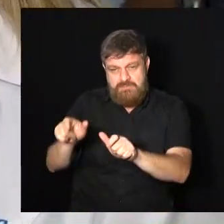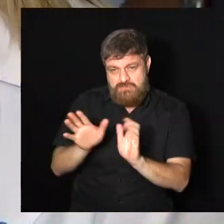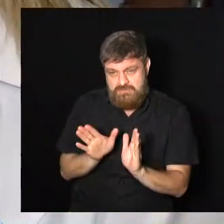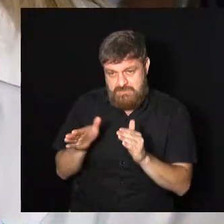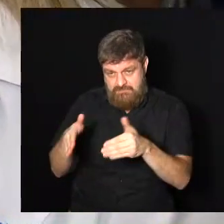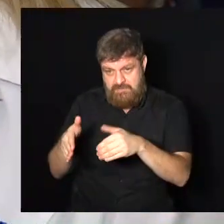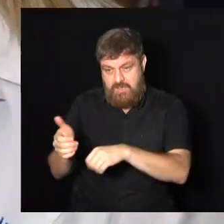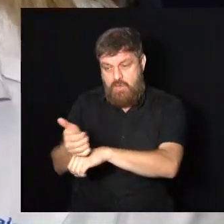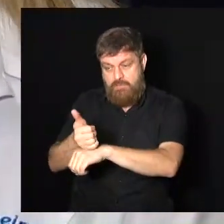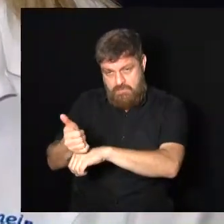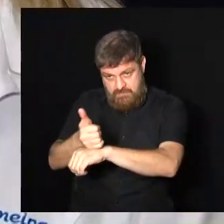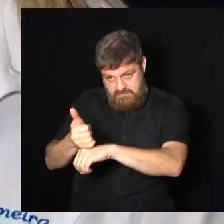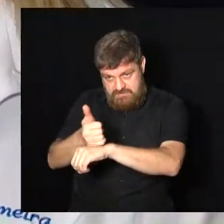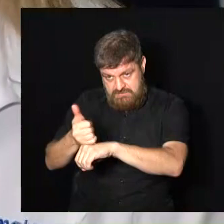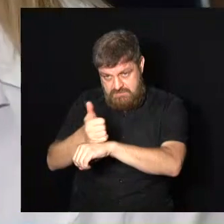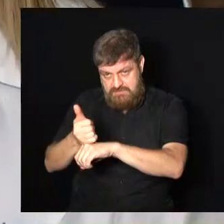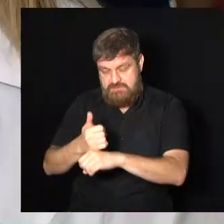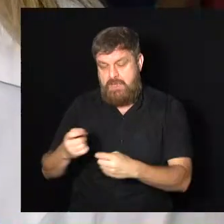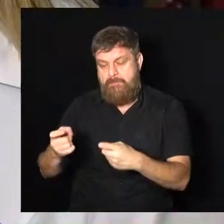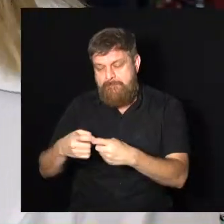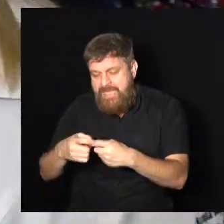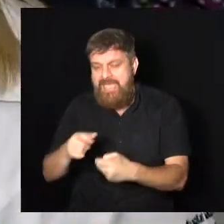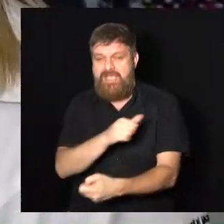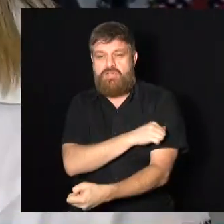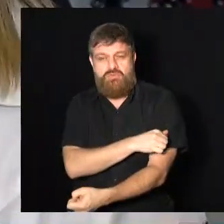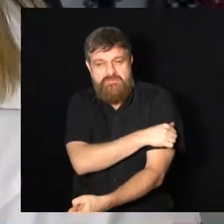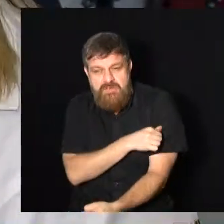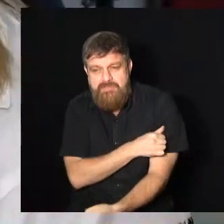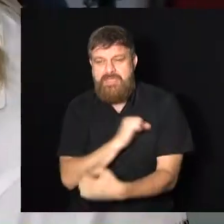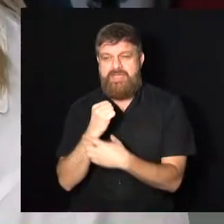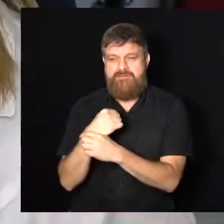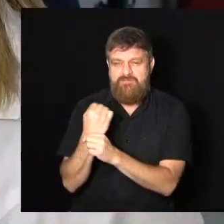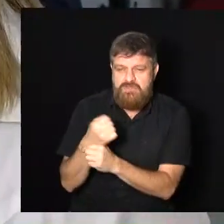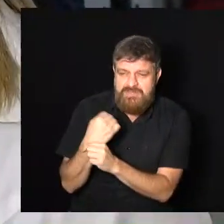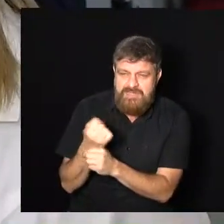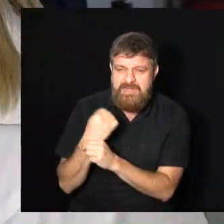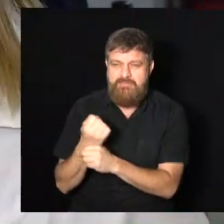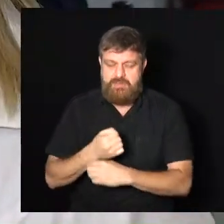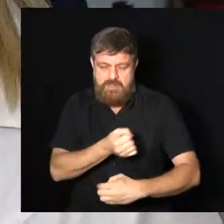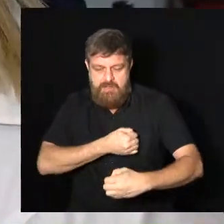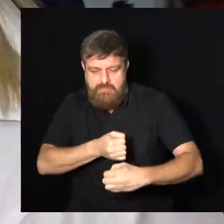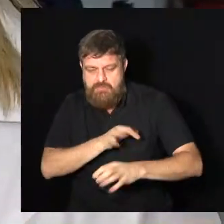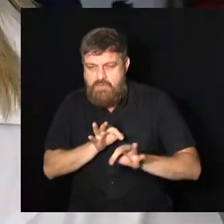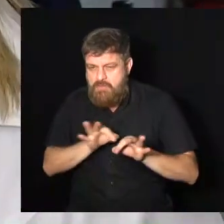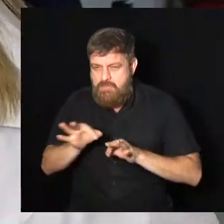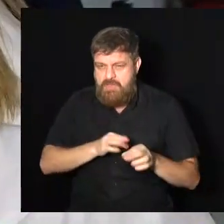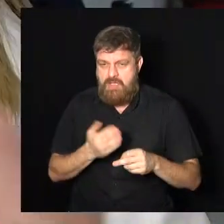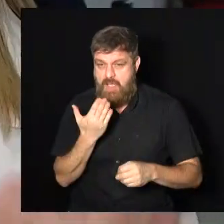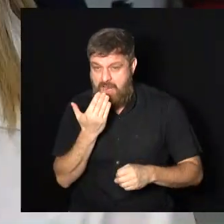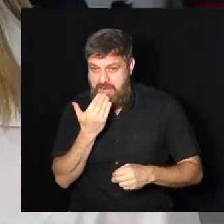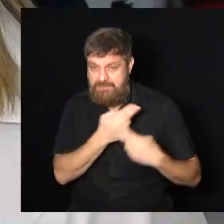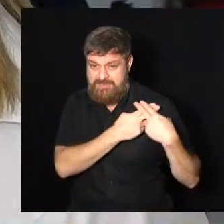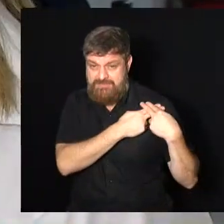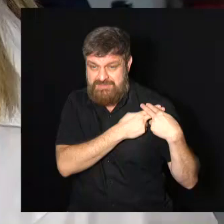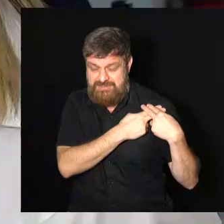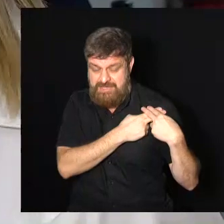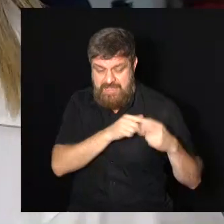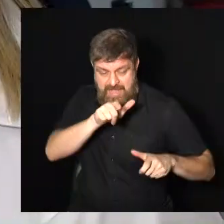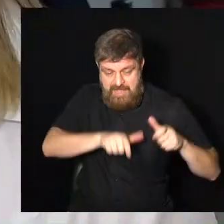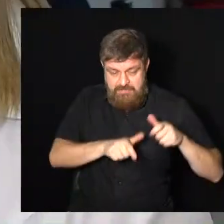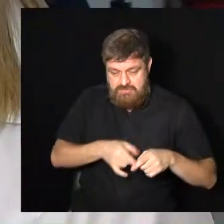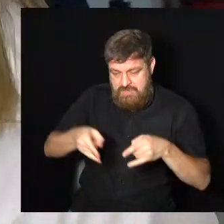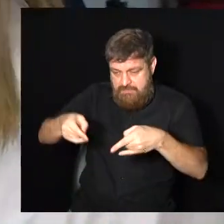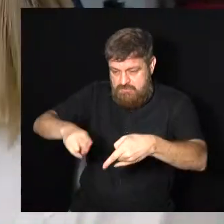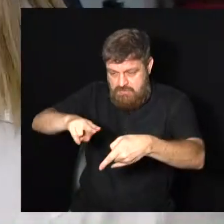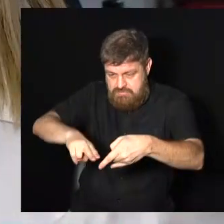equipe multiprofissional, são os médicos, enfermeiros, fisioterapeutas, nutricionistas, toda a equipe que cuida do paciente